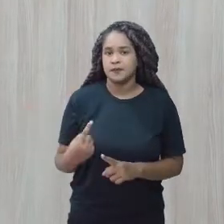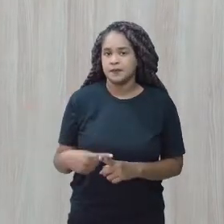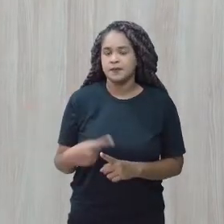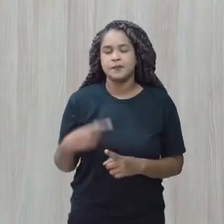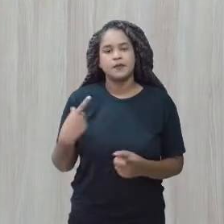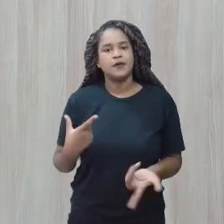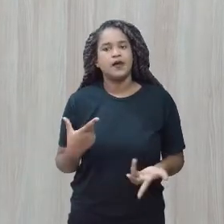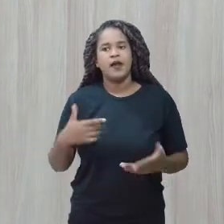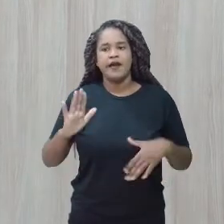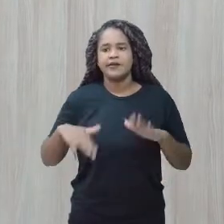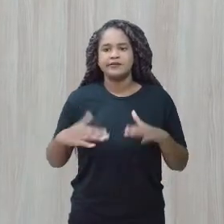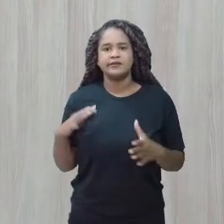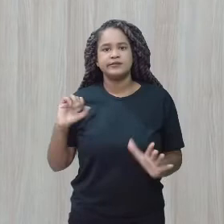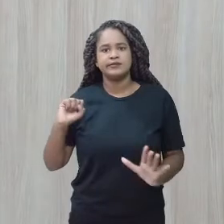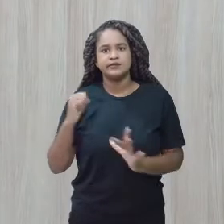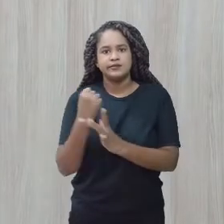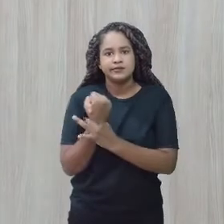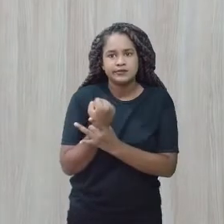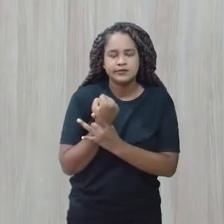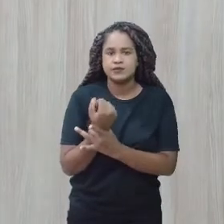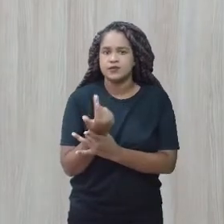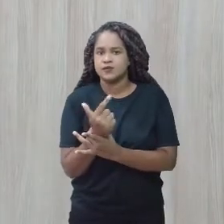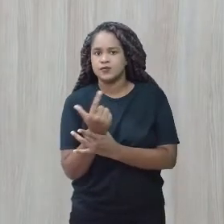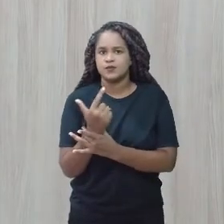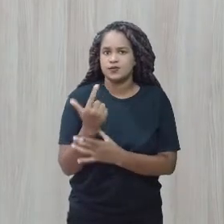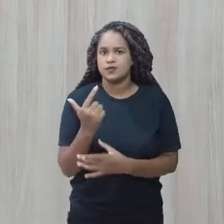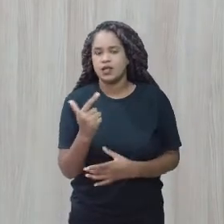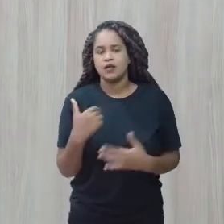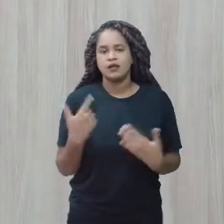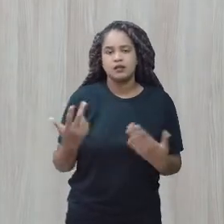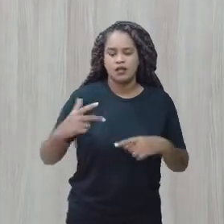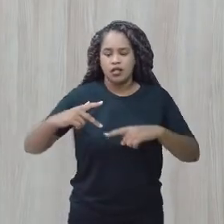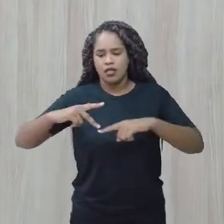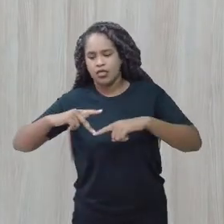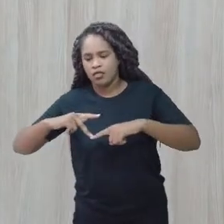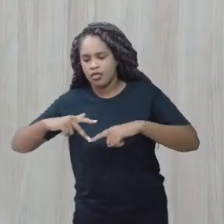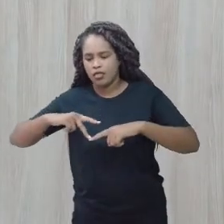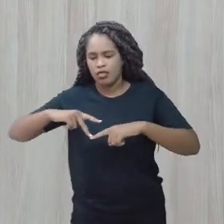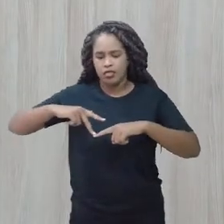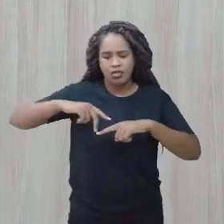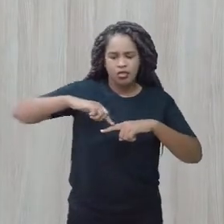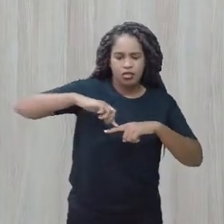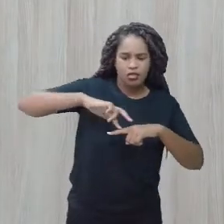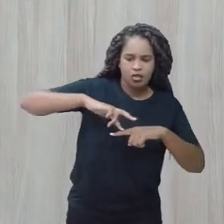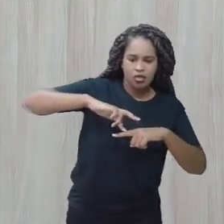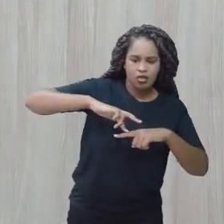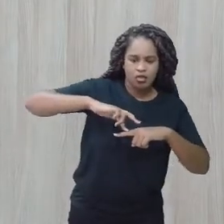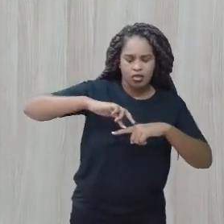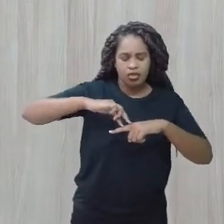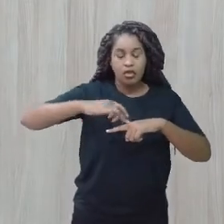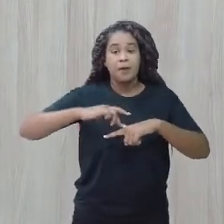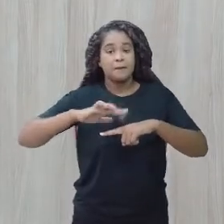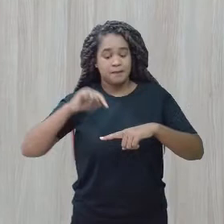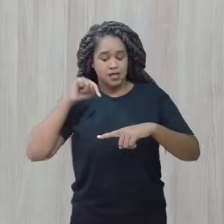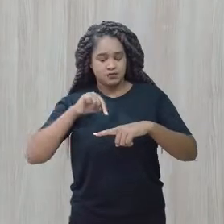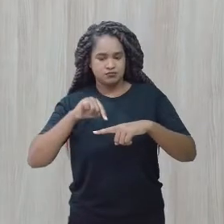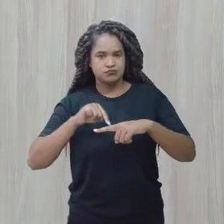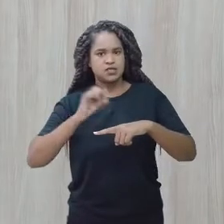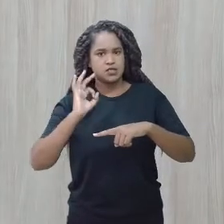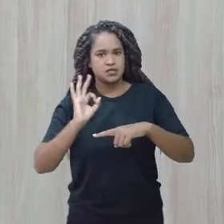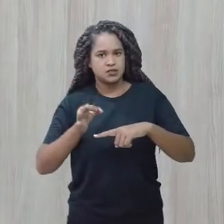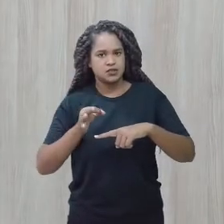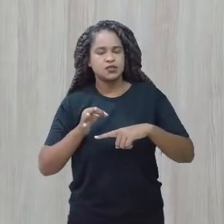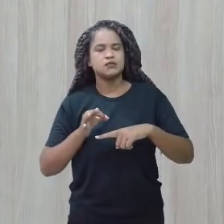uma certa incerteza e que deixam a gente meio nesse ambiente de risco, né? Um risco controlado. Então essas